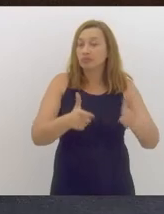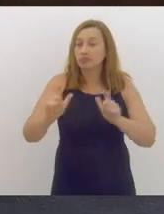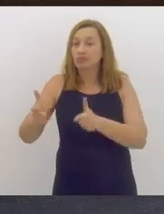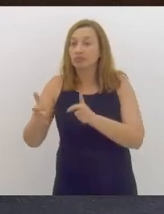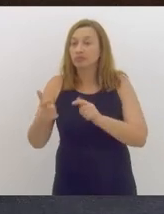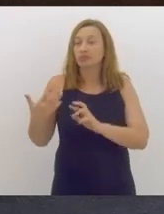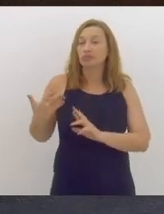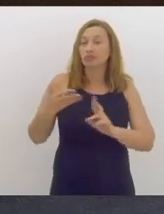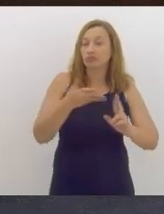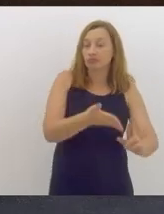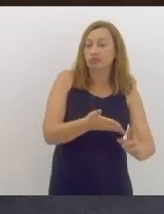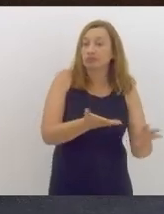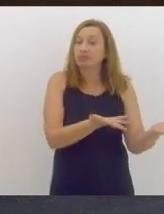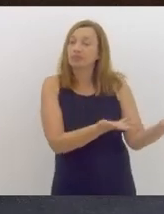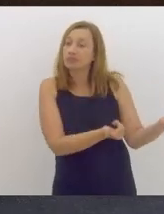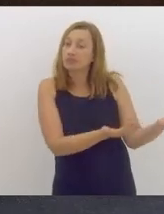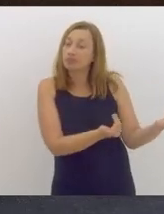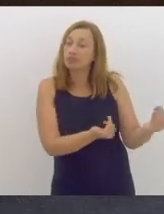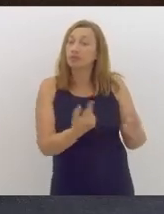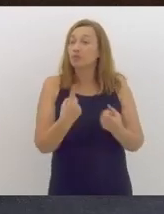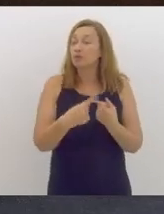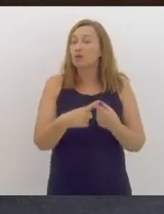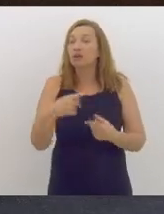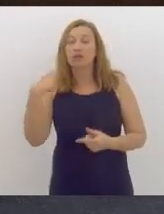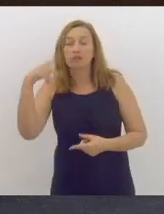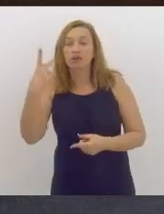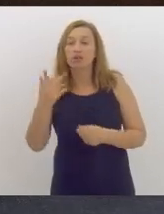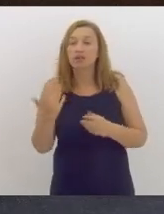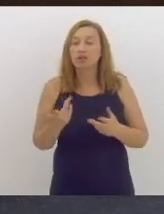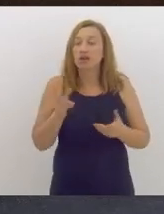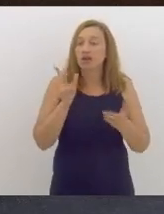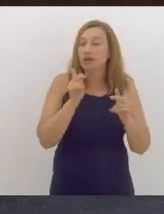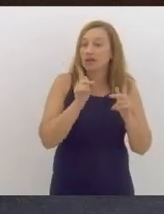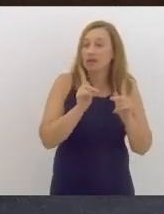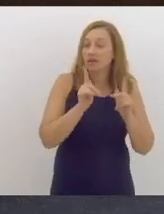juventude. Porque a mesma política que vai olhar